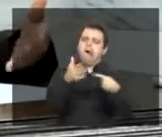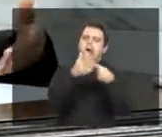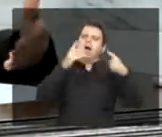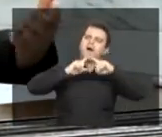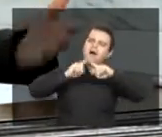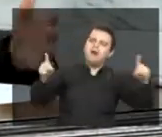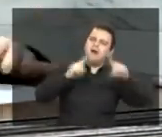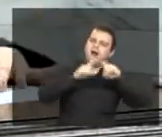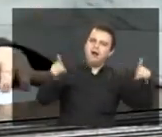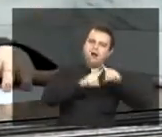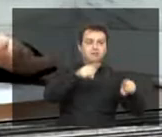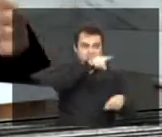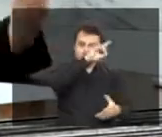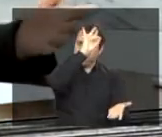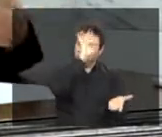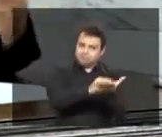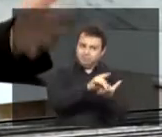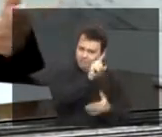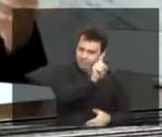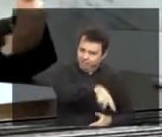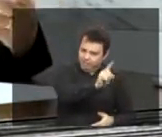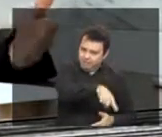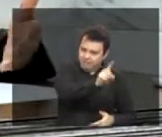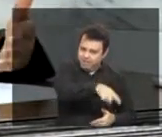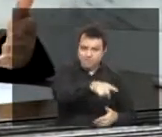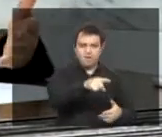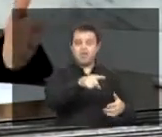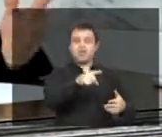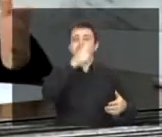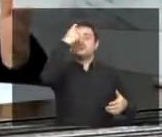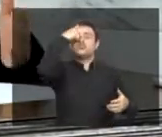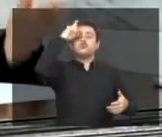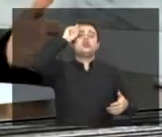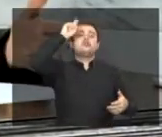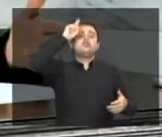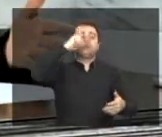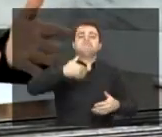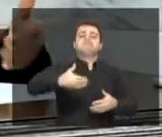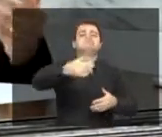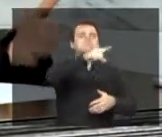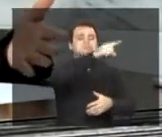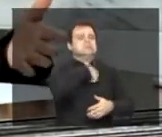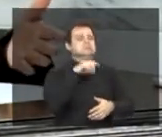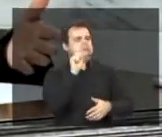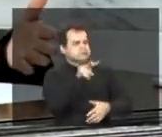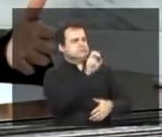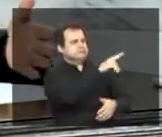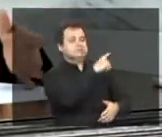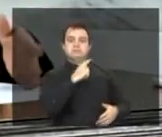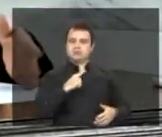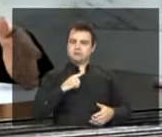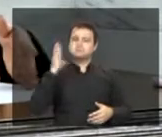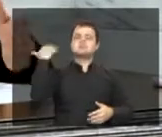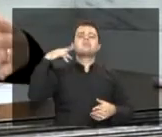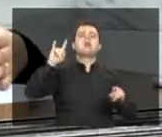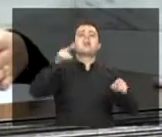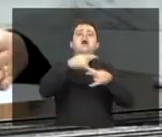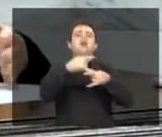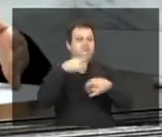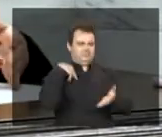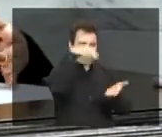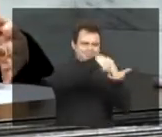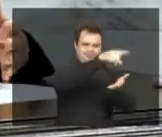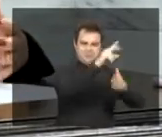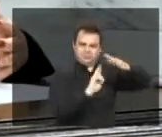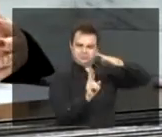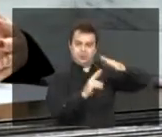Essas denúncias são de fato relacionadas, né, ao que acontece lá no dia a dia. Esses registros, essas lives que vocês fizeram, servem como provas